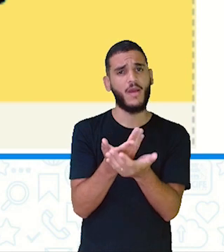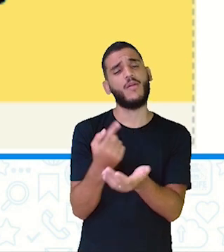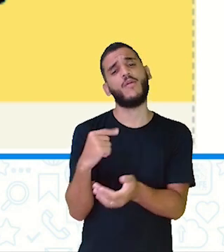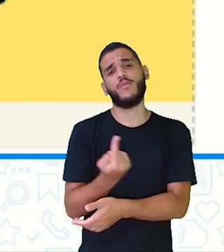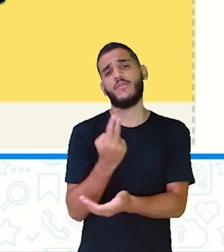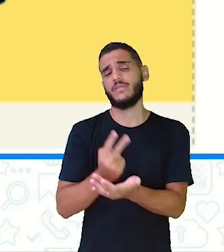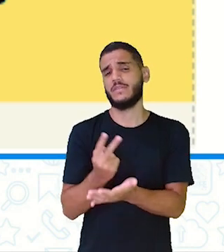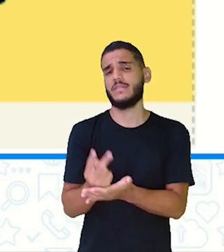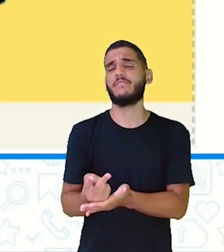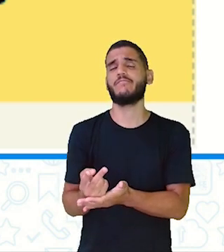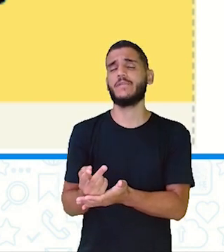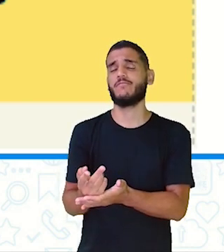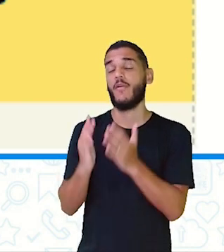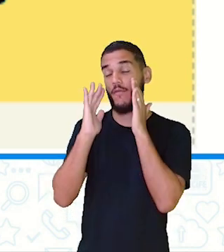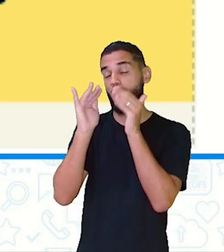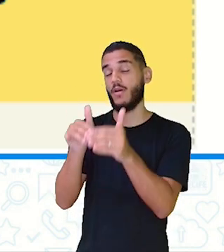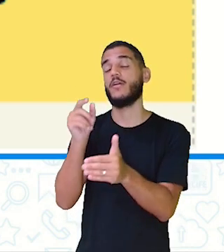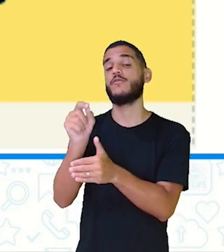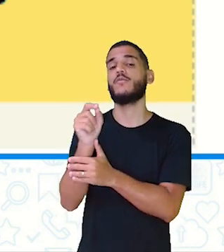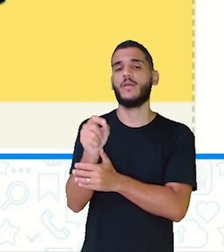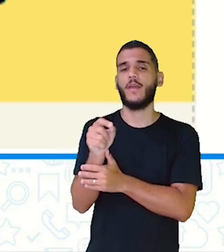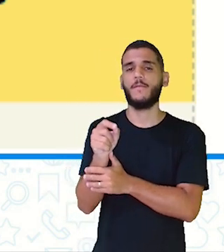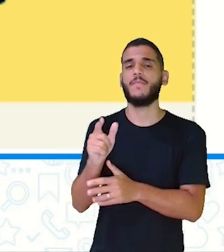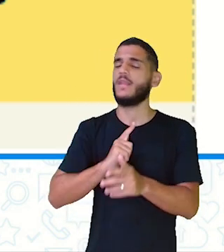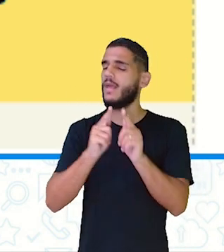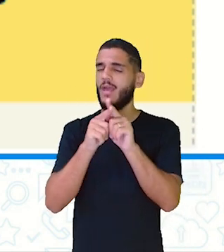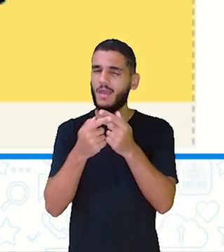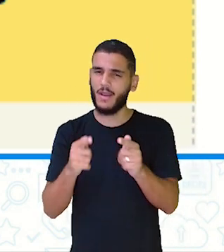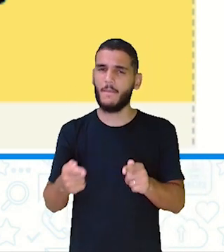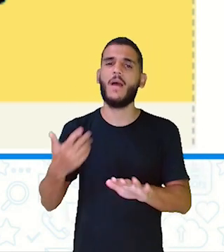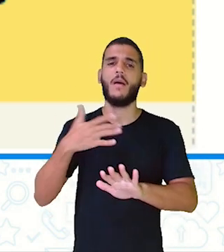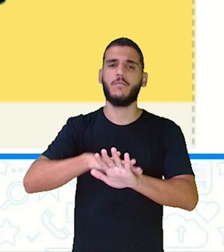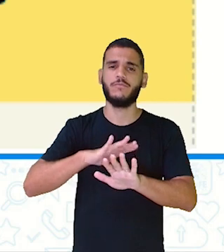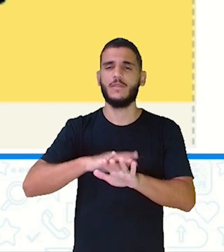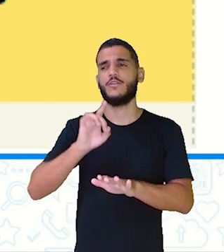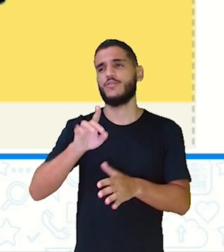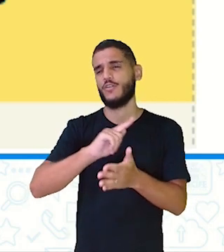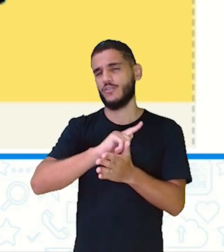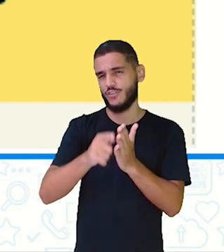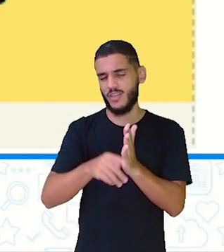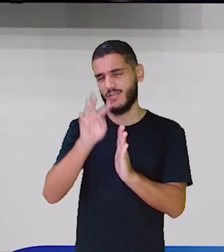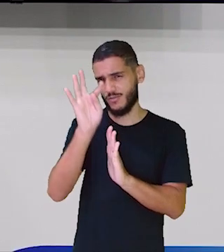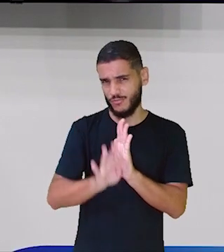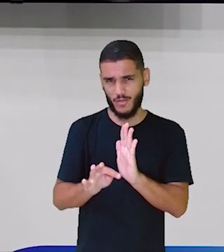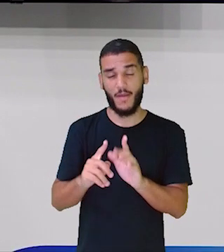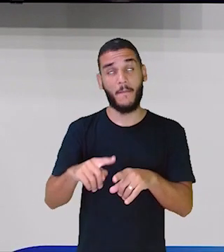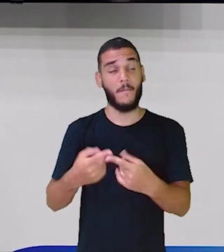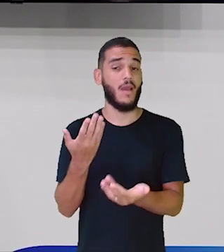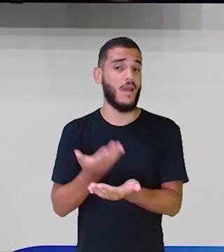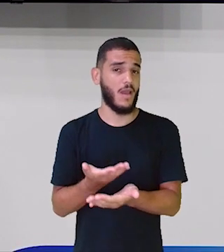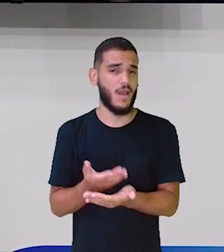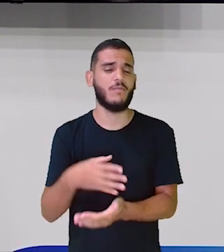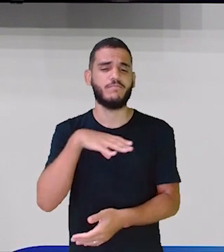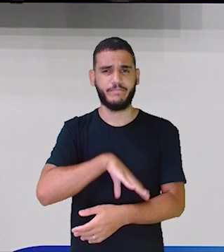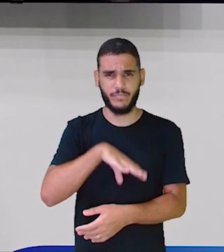sempre trabalhando muito em cima de gramática, não só de gêneros textuais, mas as aulas aqui de língua